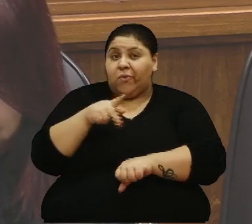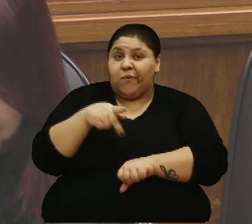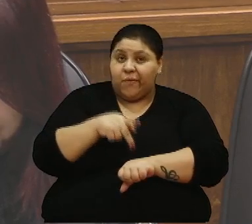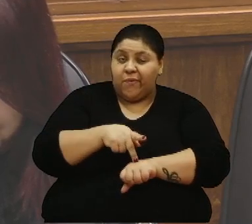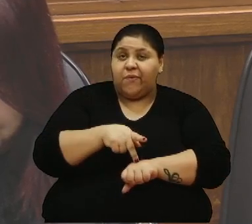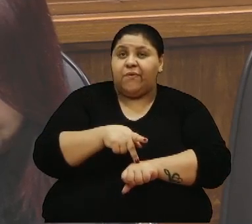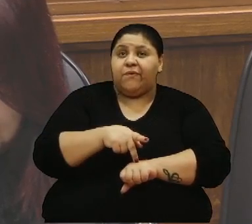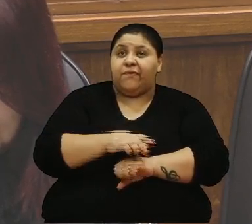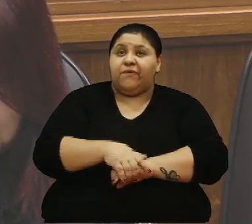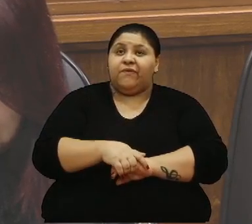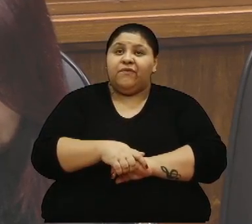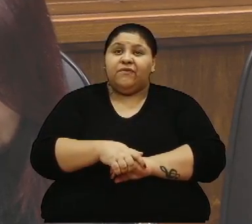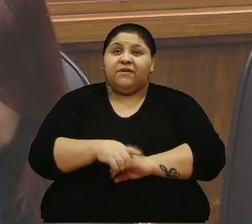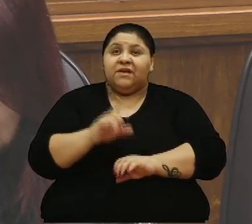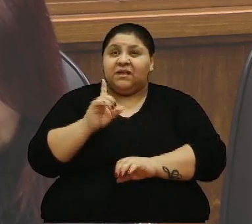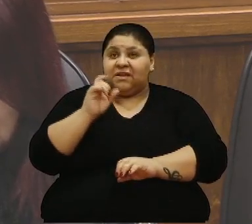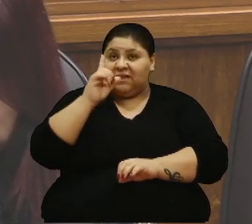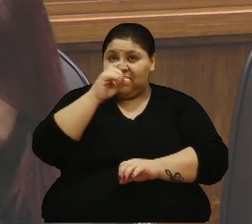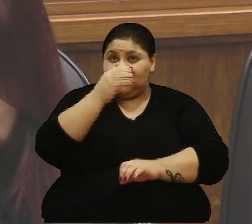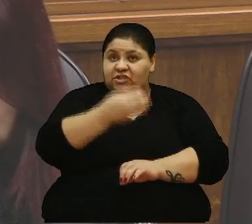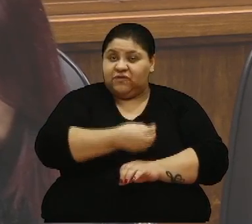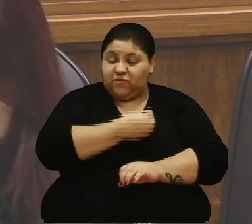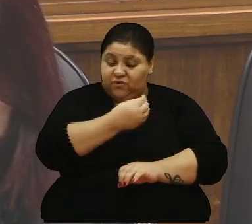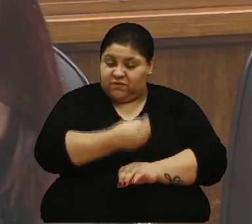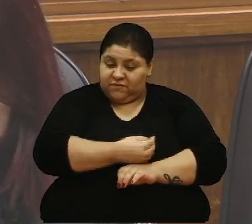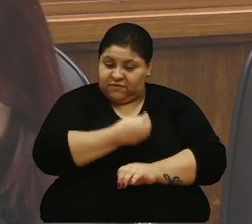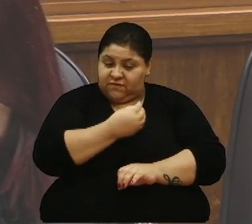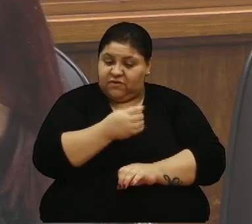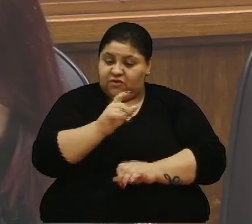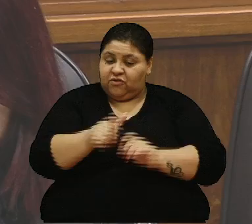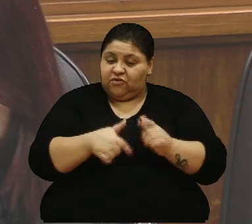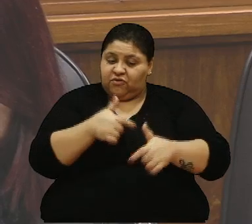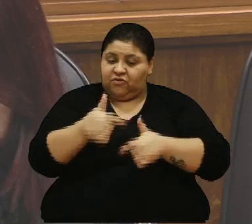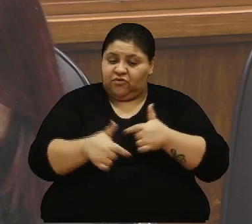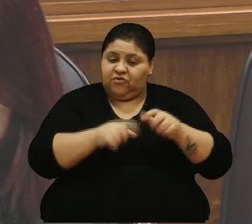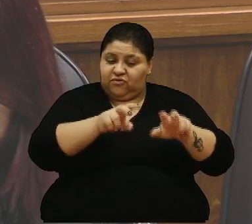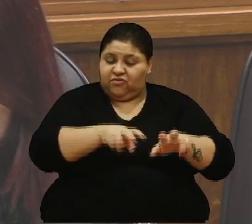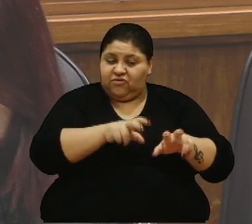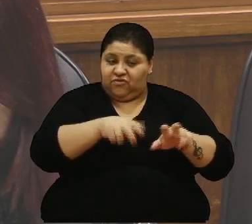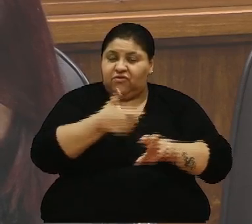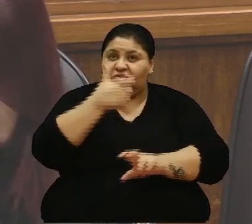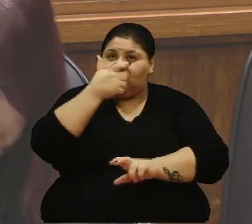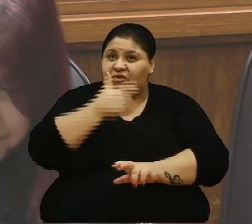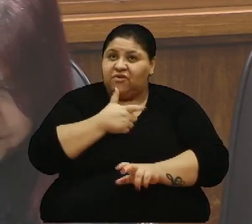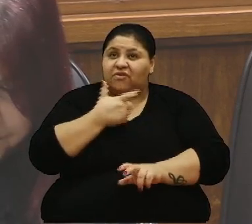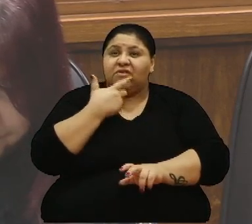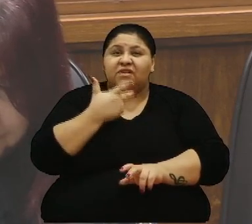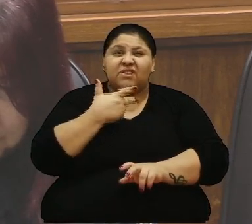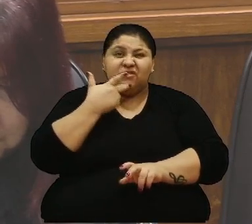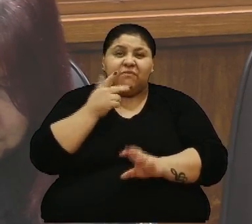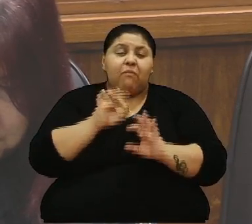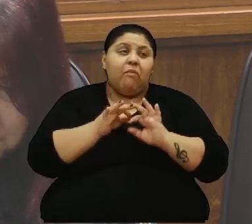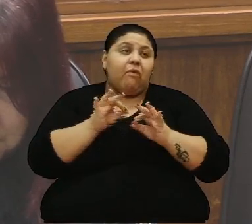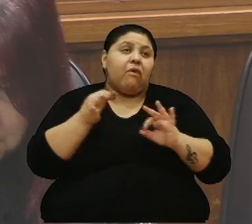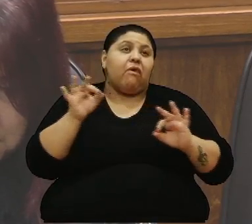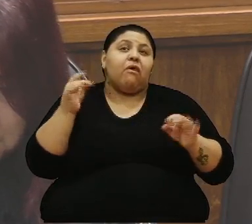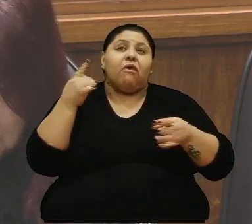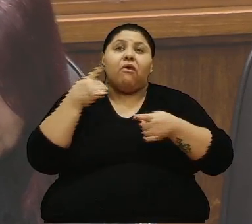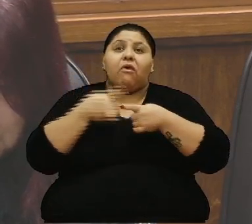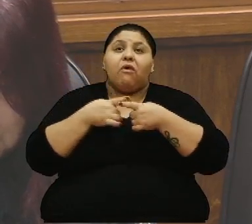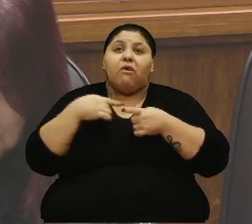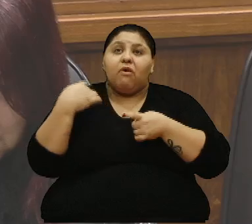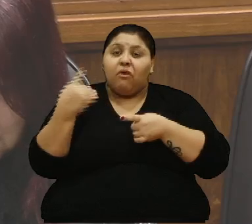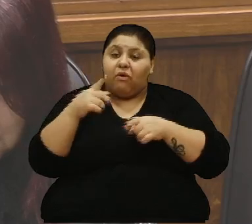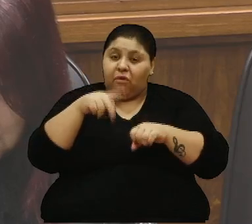que dificulta a vida do trabalhador rural, eu acho uma falácia muito grande, porque somos um